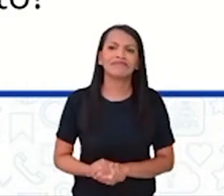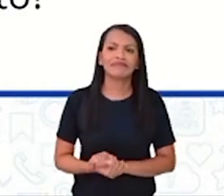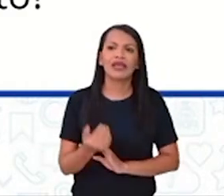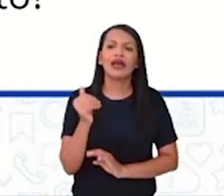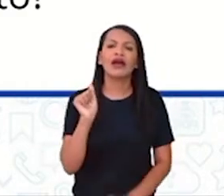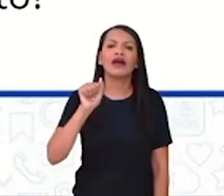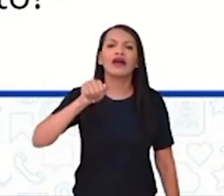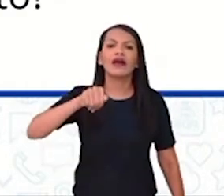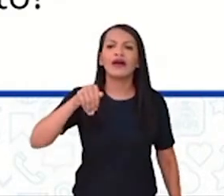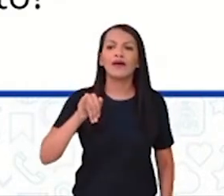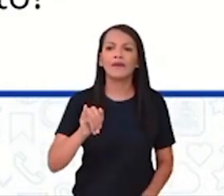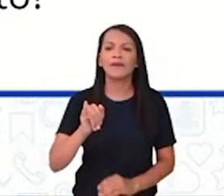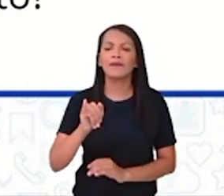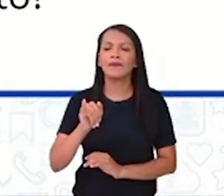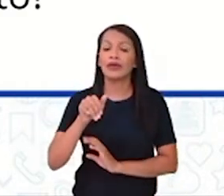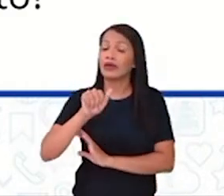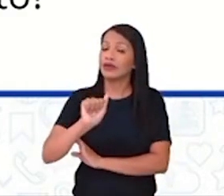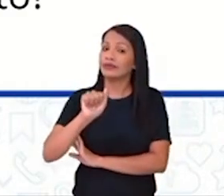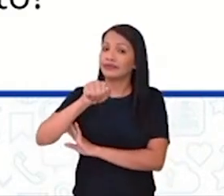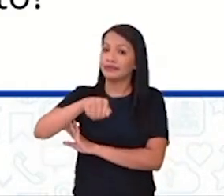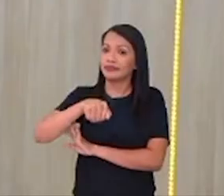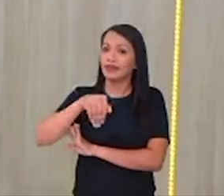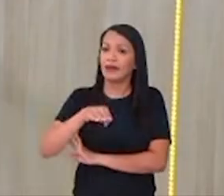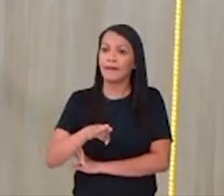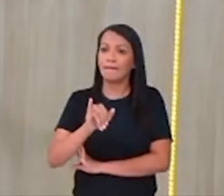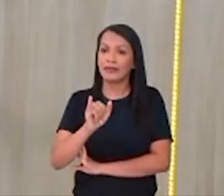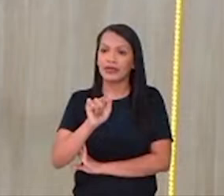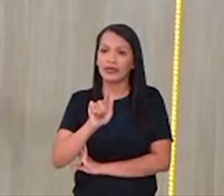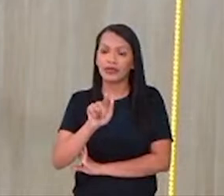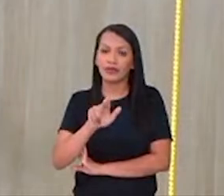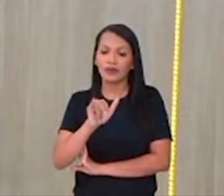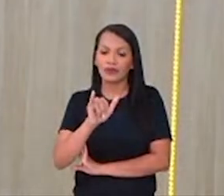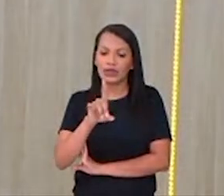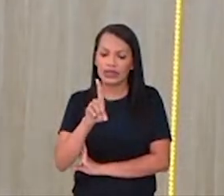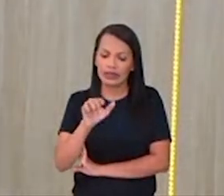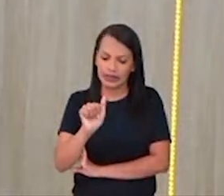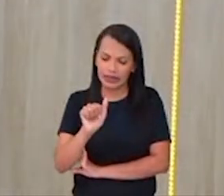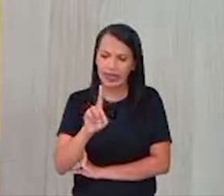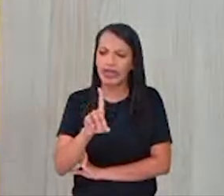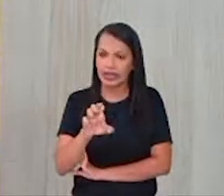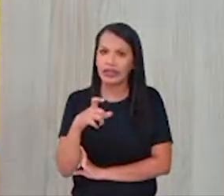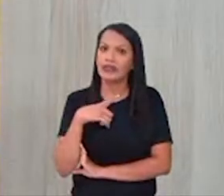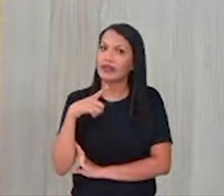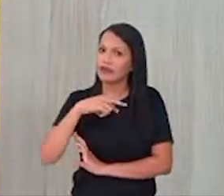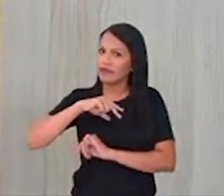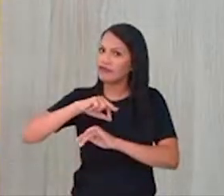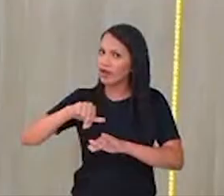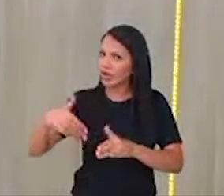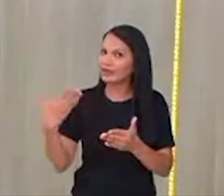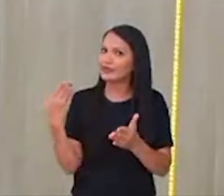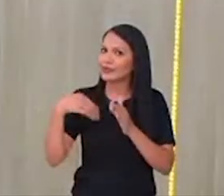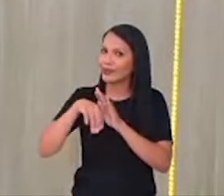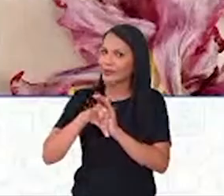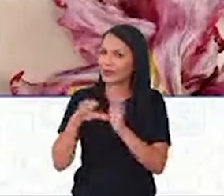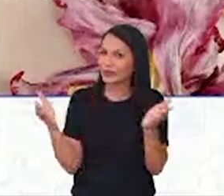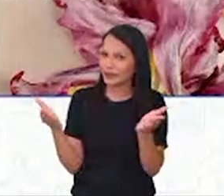é ambiguidade, professora Viviane? Que hoje é uma aula assim, ó, chuva de conceitos. Vamos descobrir o que é a Vamos ambiguidade. ver. Ó,